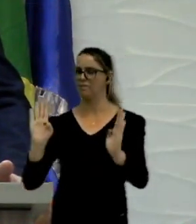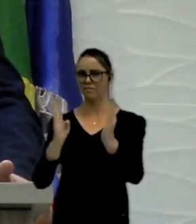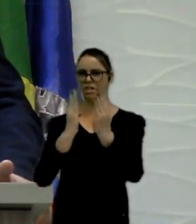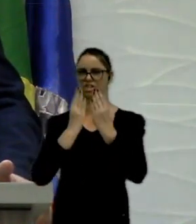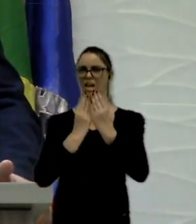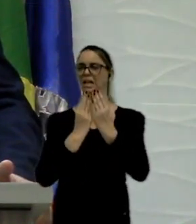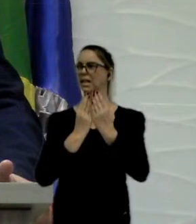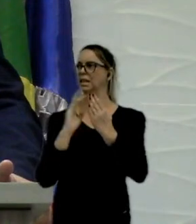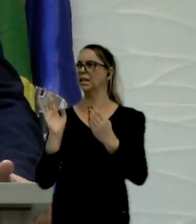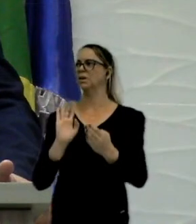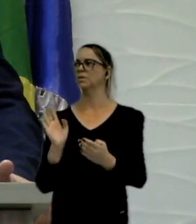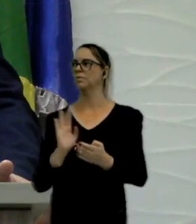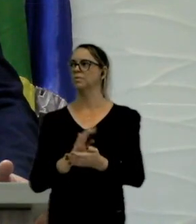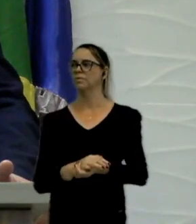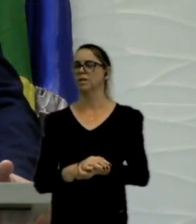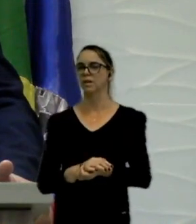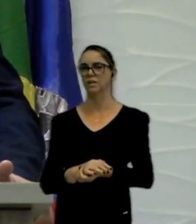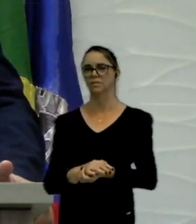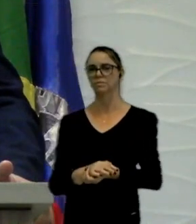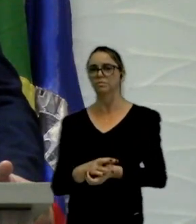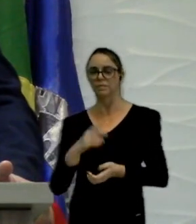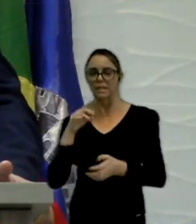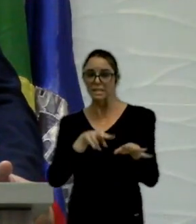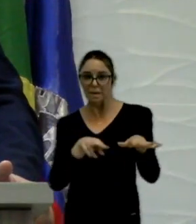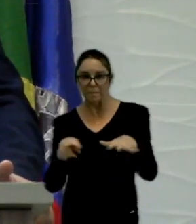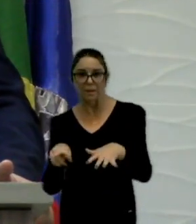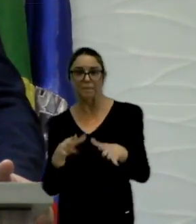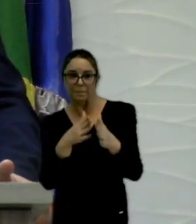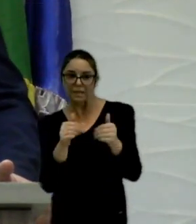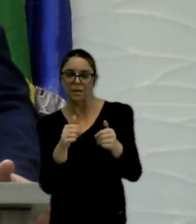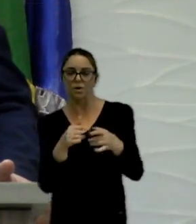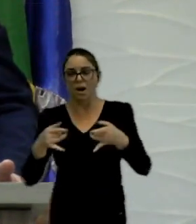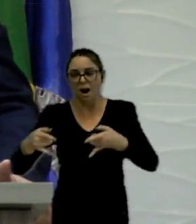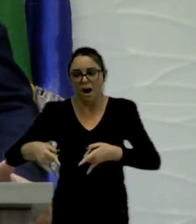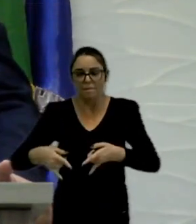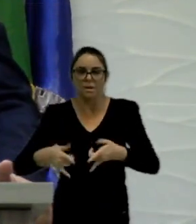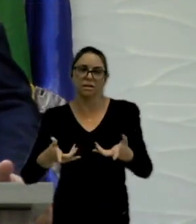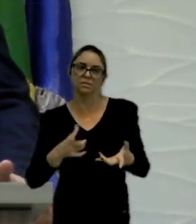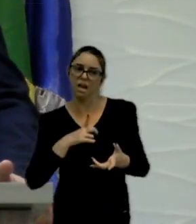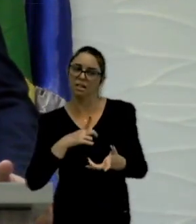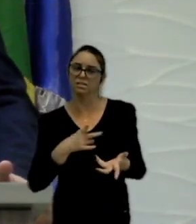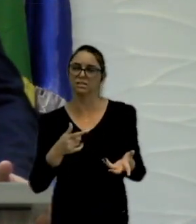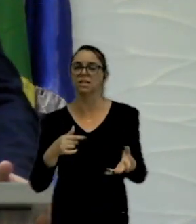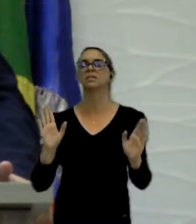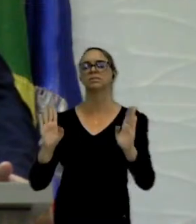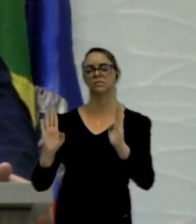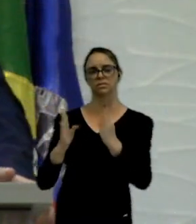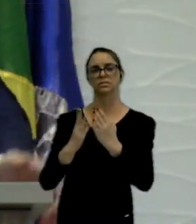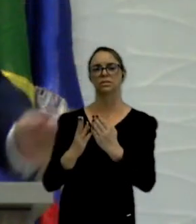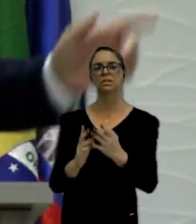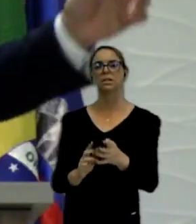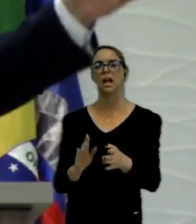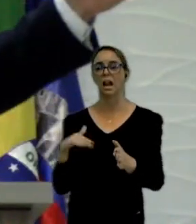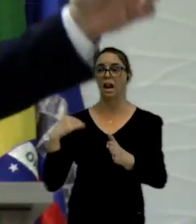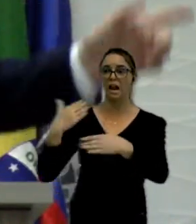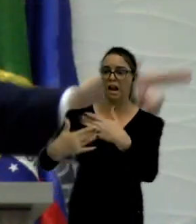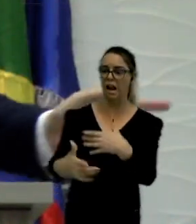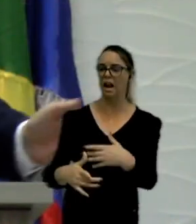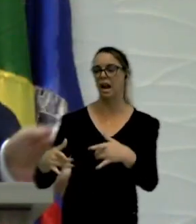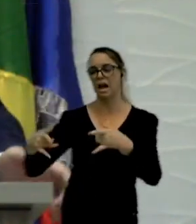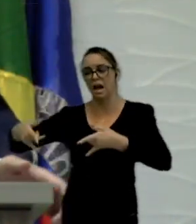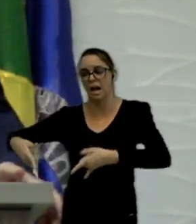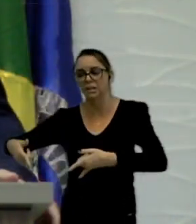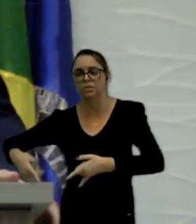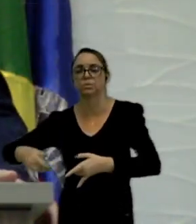diminuiu os leitos de lá. Essa semana me pediu para buscar um paciente lá que estava de alta. Está diminuindo os leitos, fechando leito após leito. Perguntar aos médicos aqui do